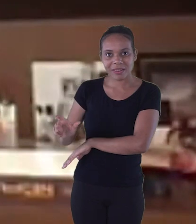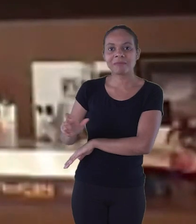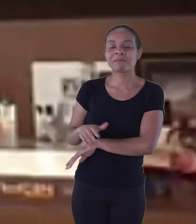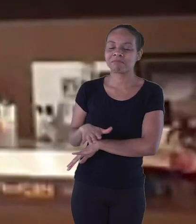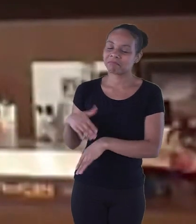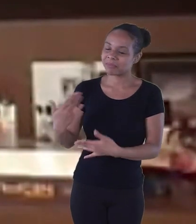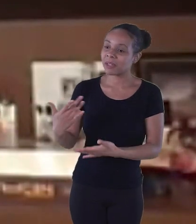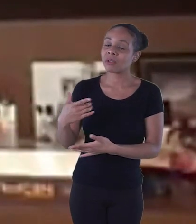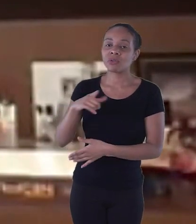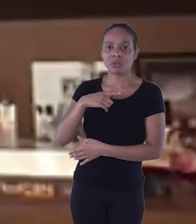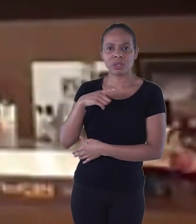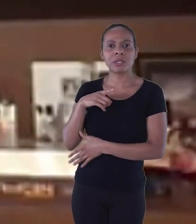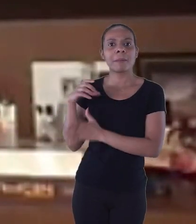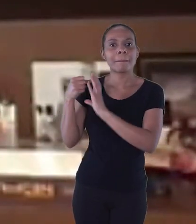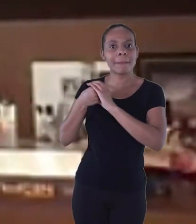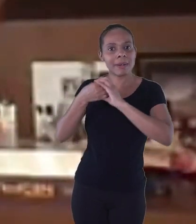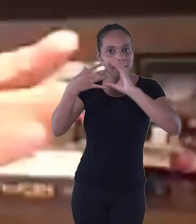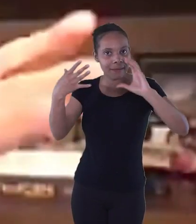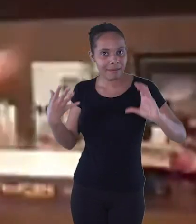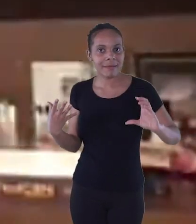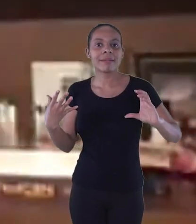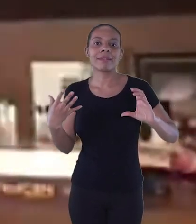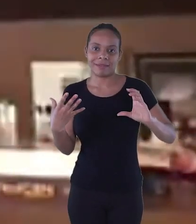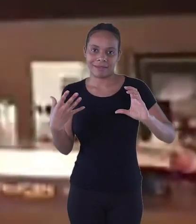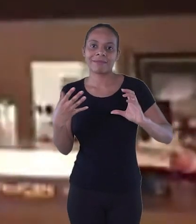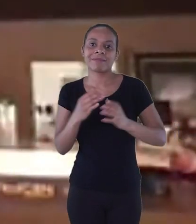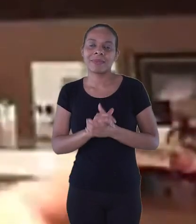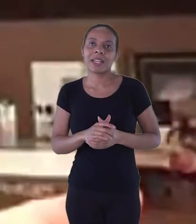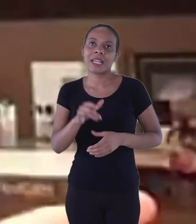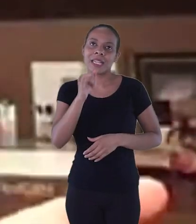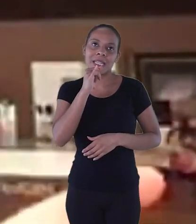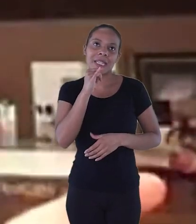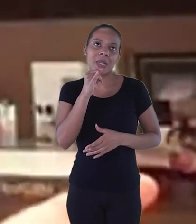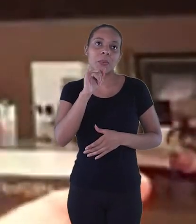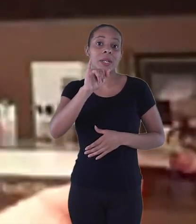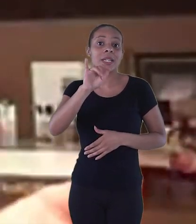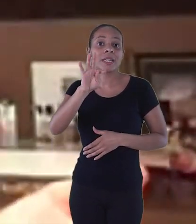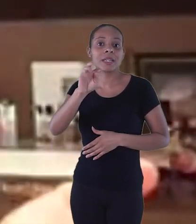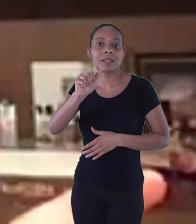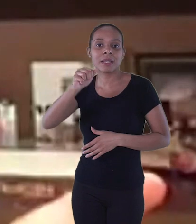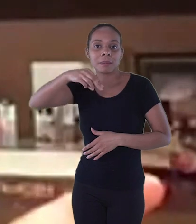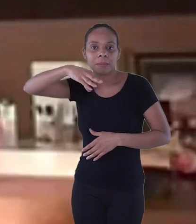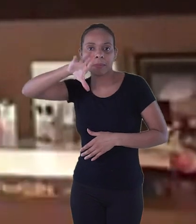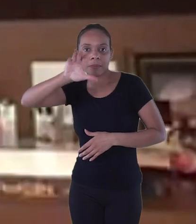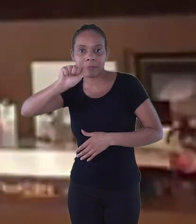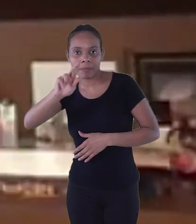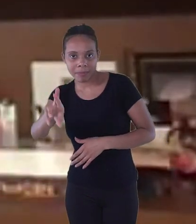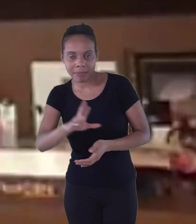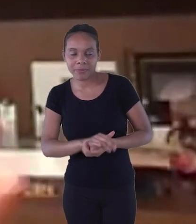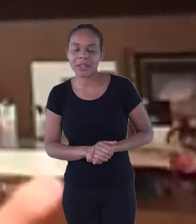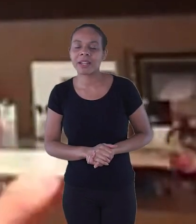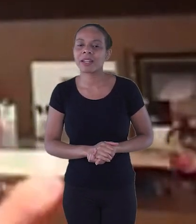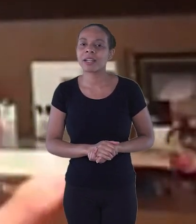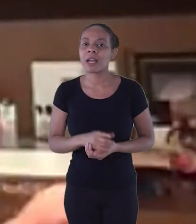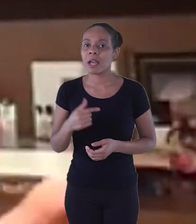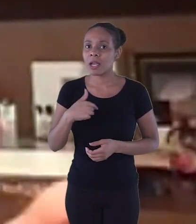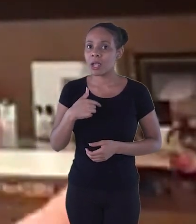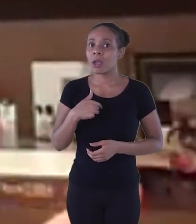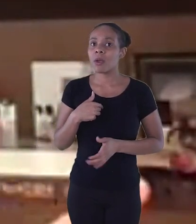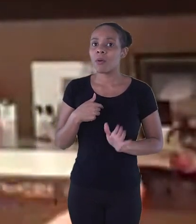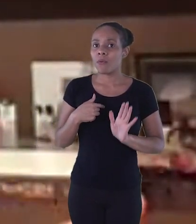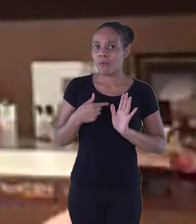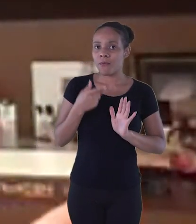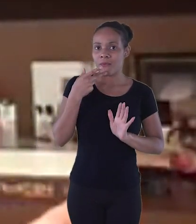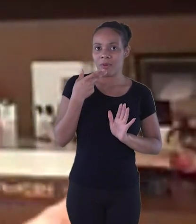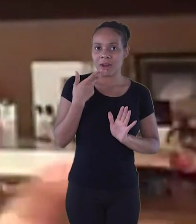própria característica do verbete, né? O Itamar Assunção, que o Flávio falou. Eu, por exemplo, que fui fazer, a figura do Negro